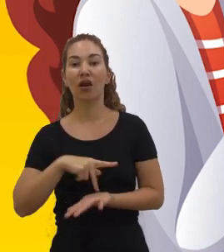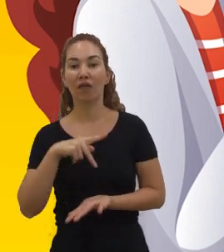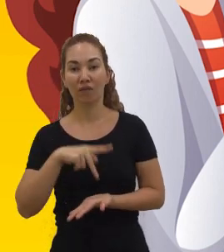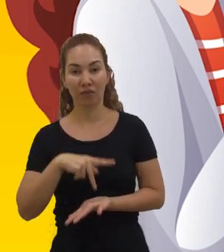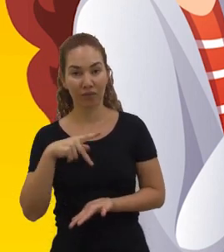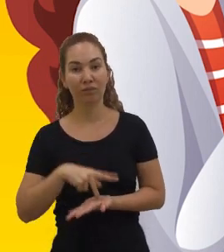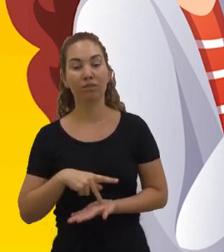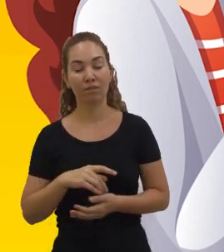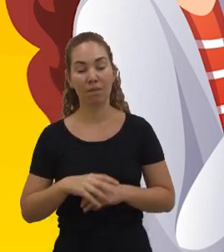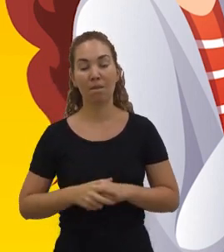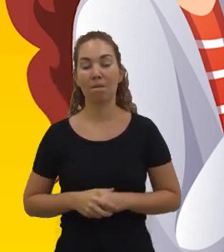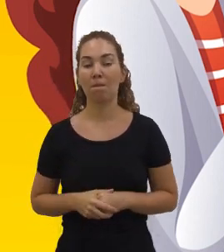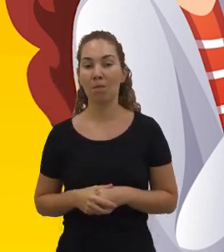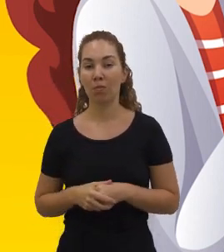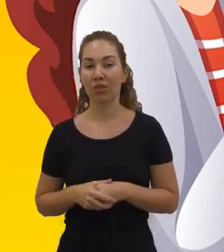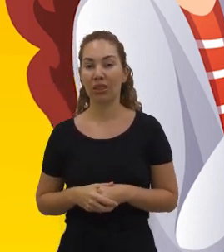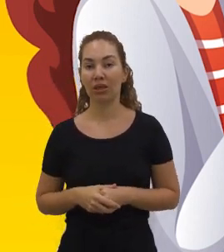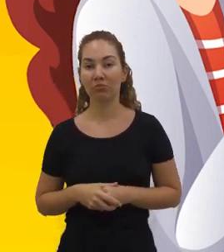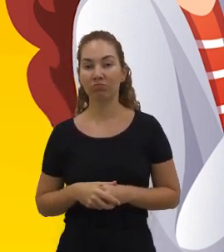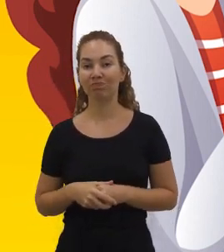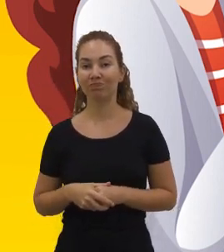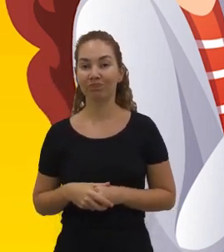ainda com a situação.